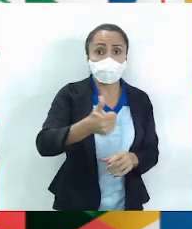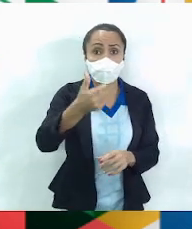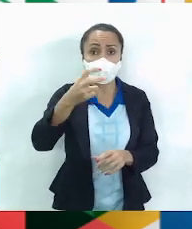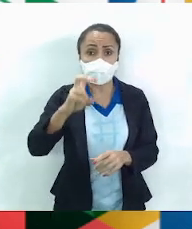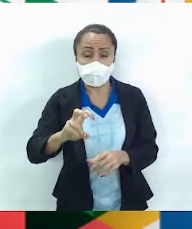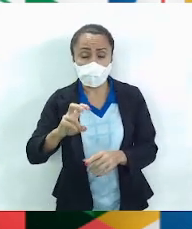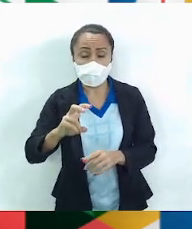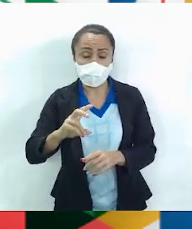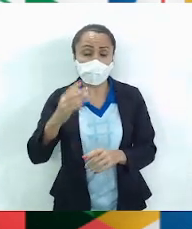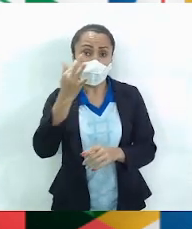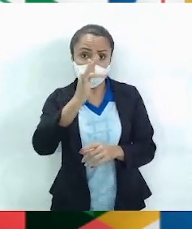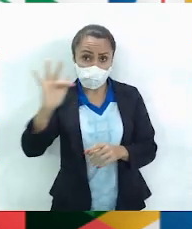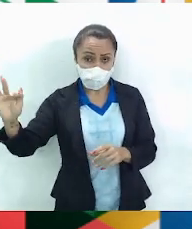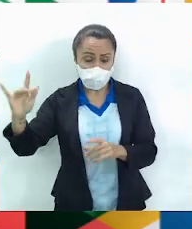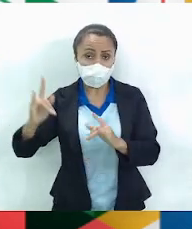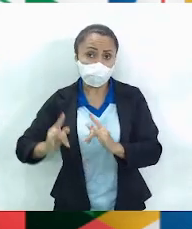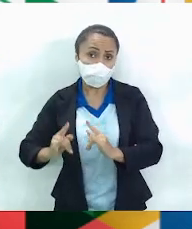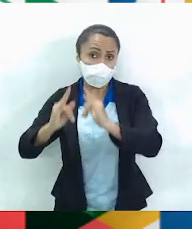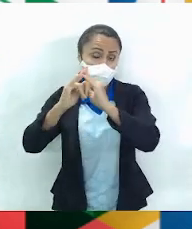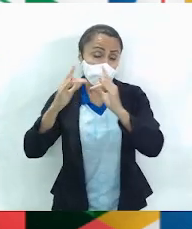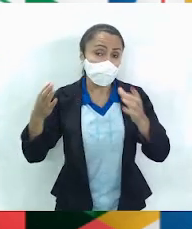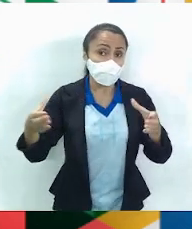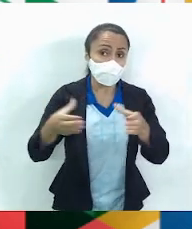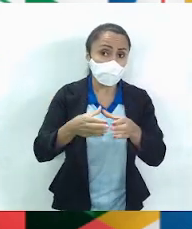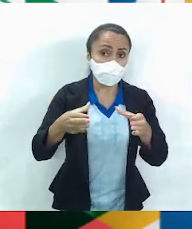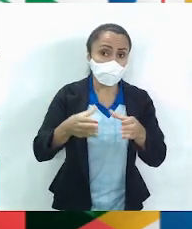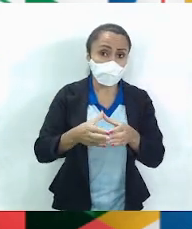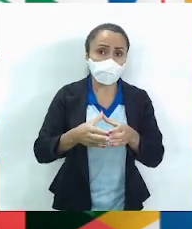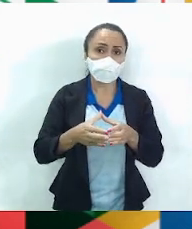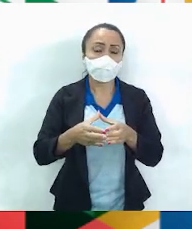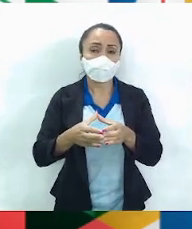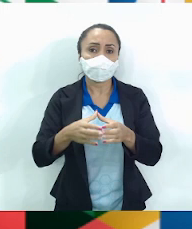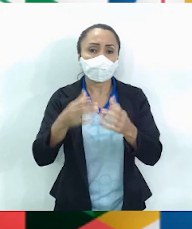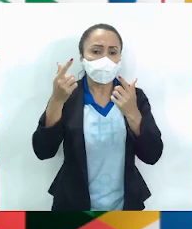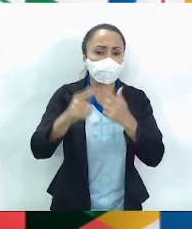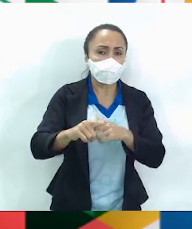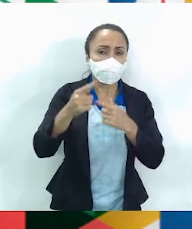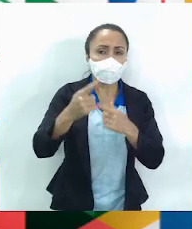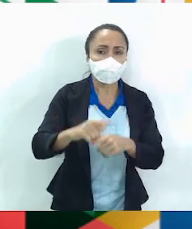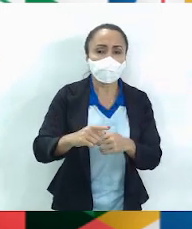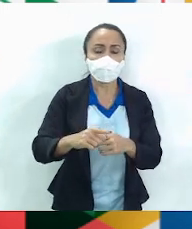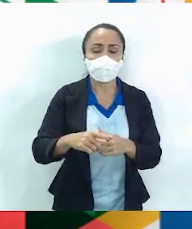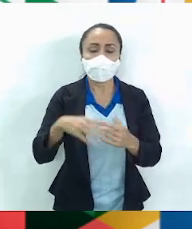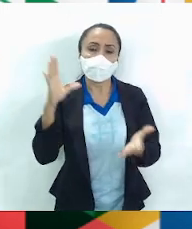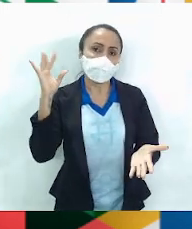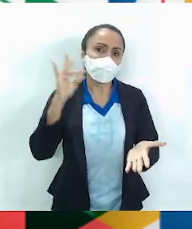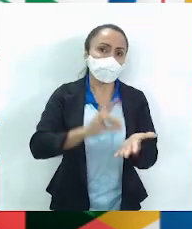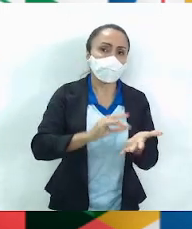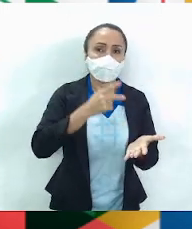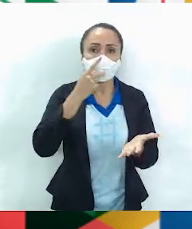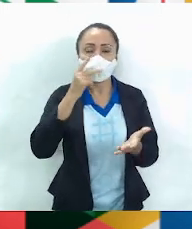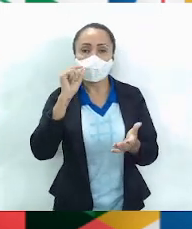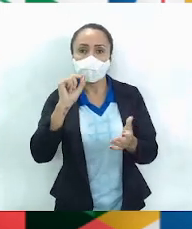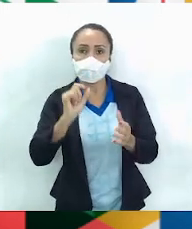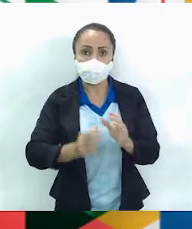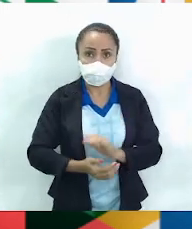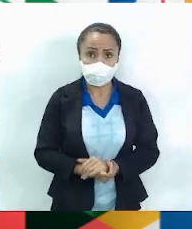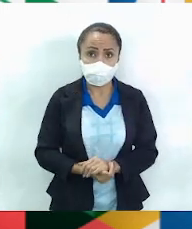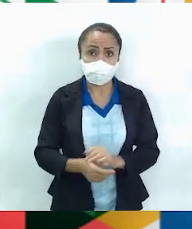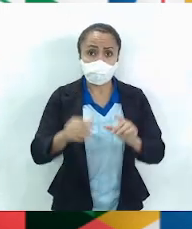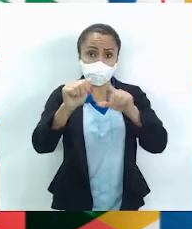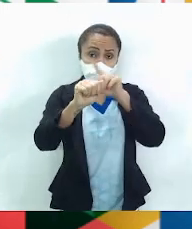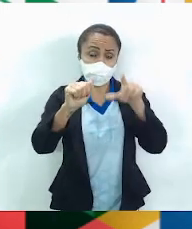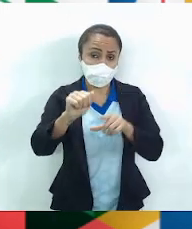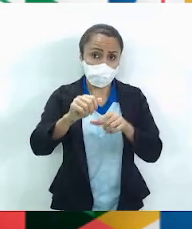Paris, na França. Sobre esse grupo terrorista, é correto dizer o quê? A. Tem